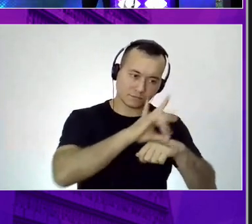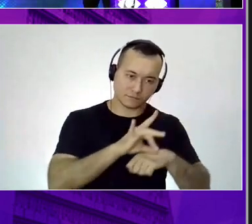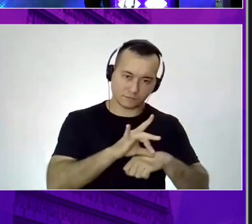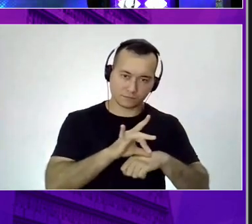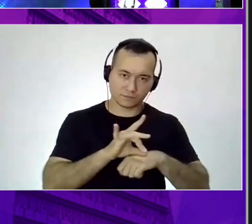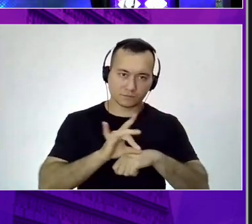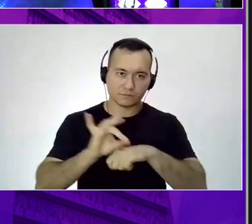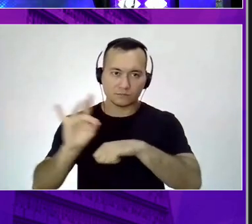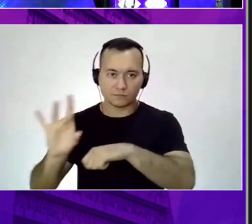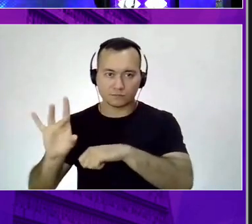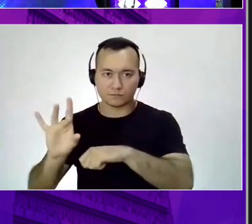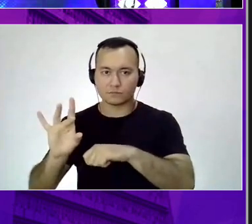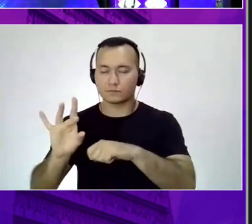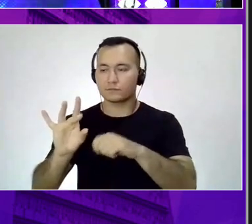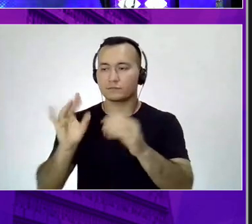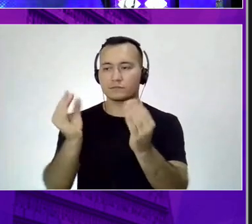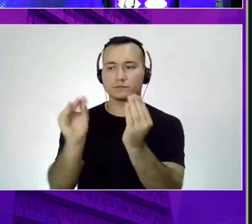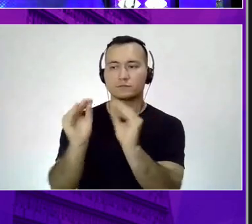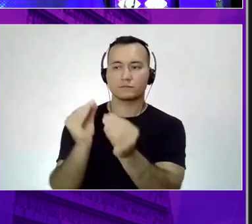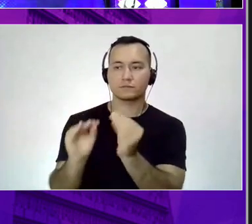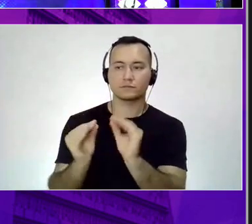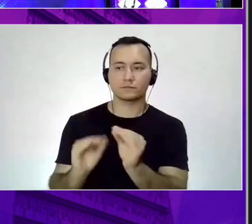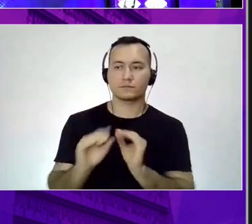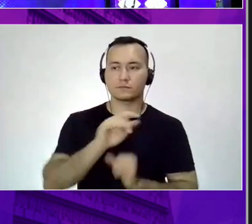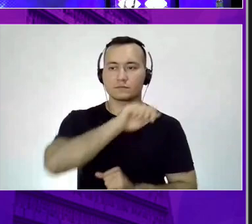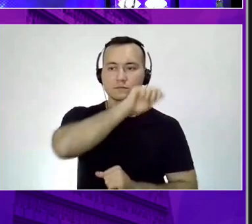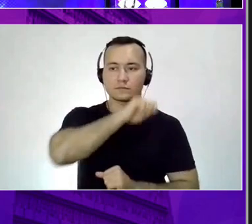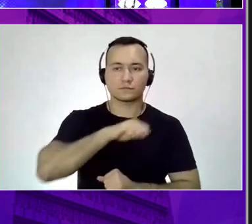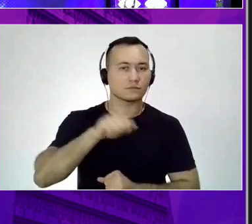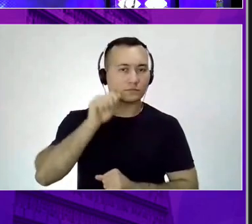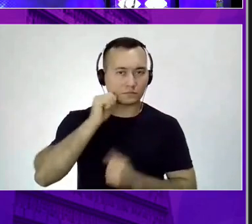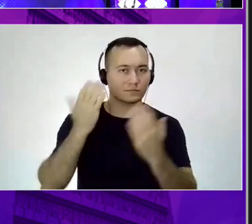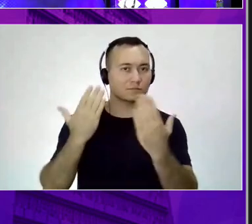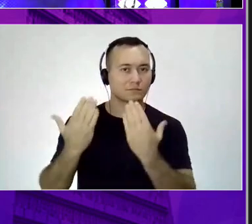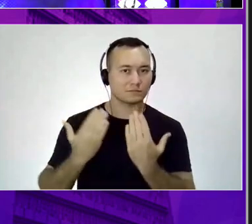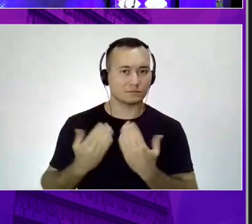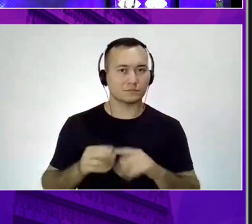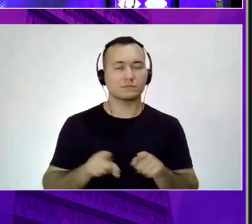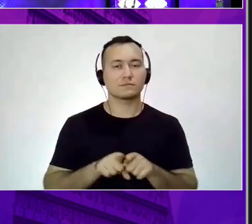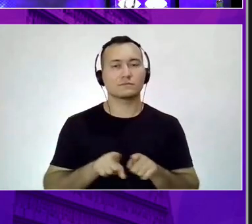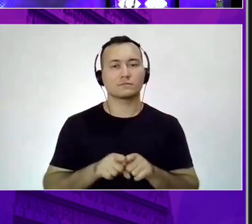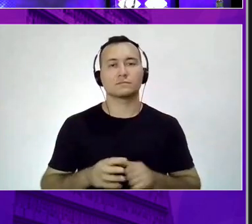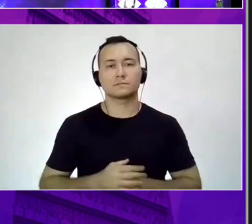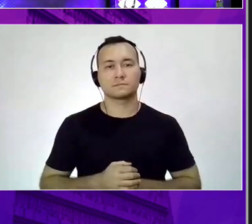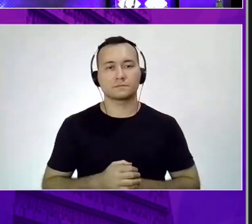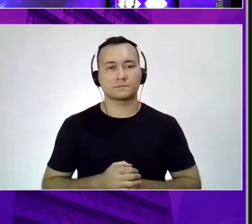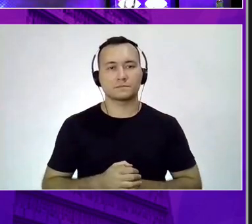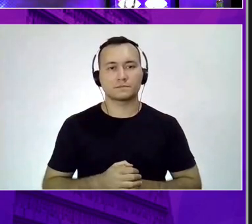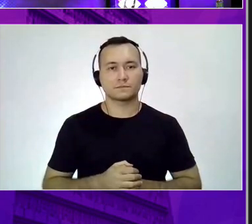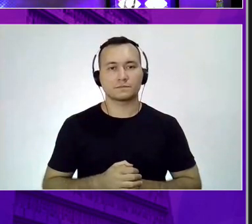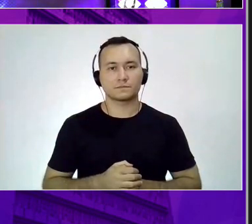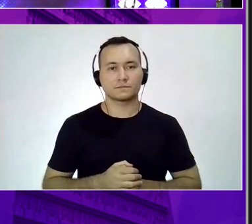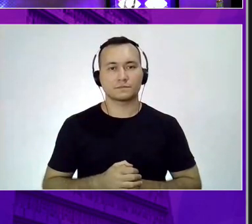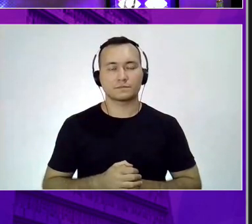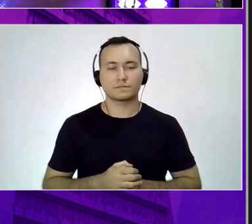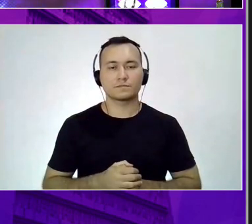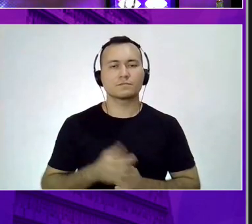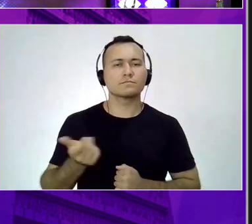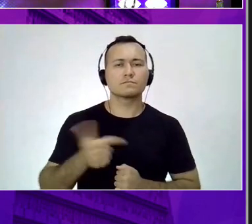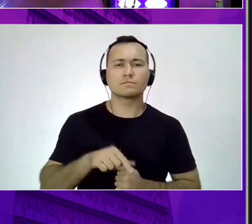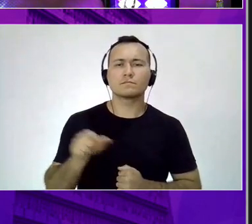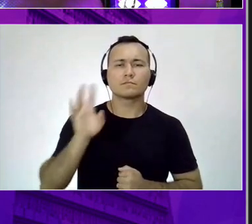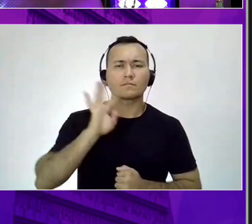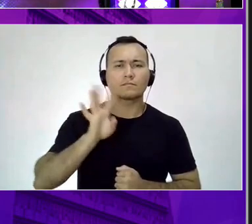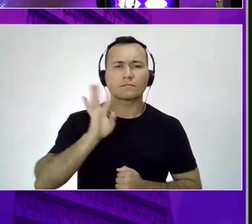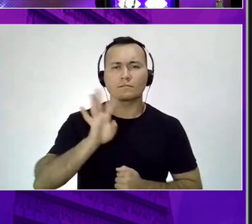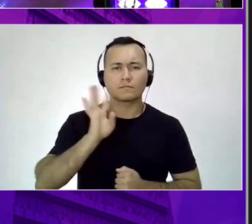Data Lake. Bacana? E o que é legal dentro desses fluxos? Eu posso apontar ali quais campos que eu